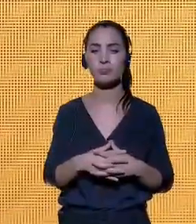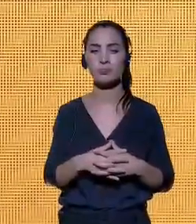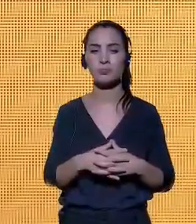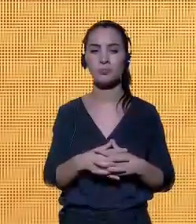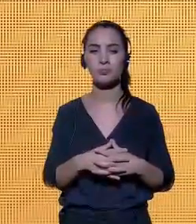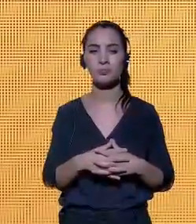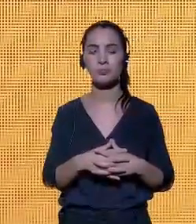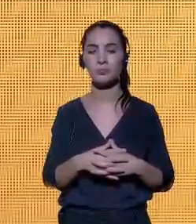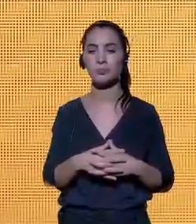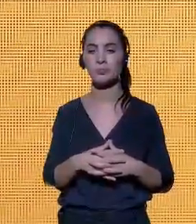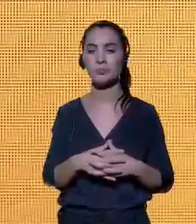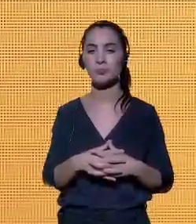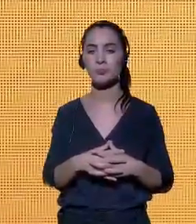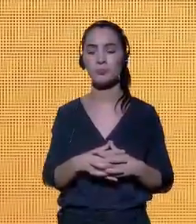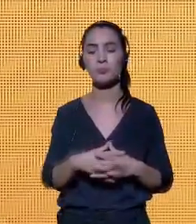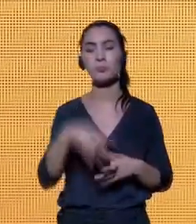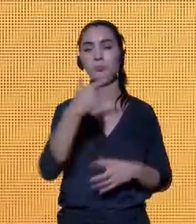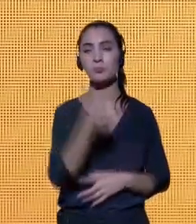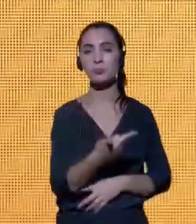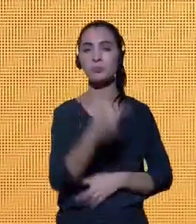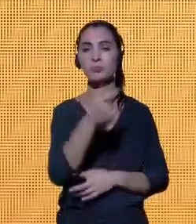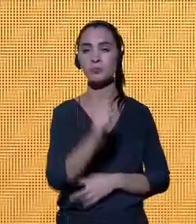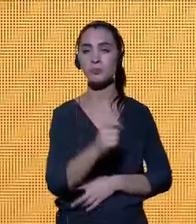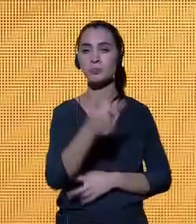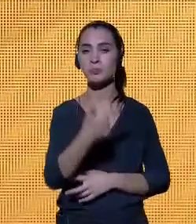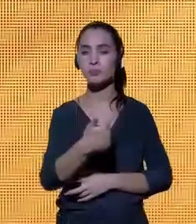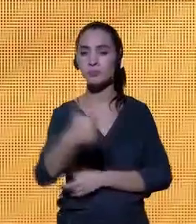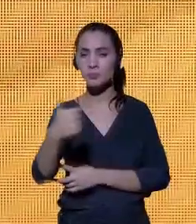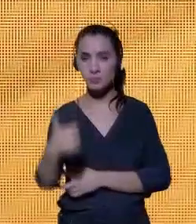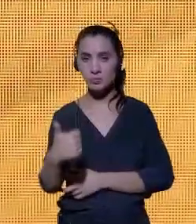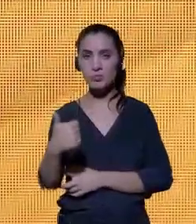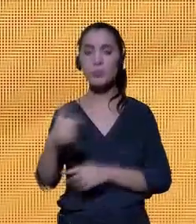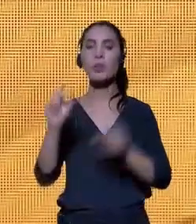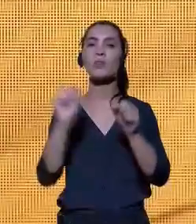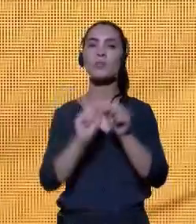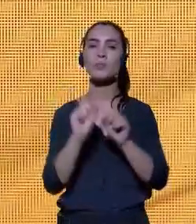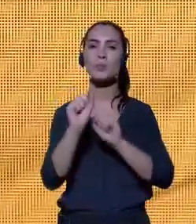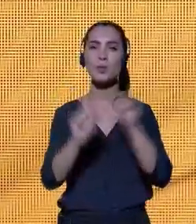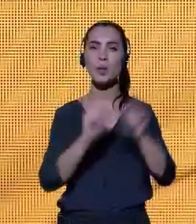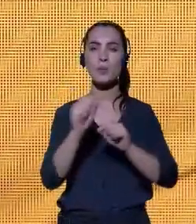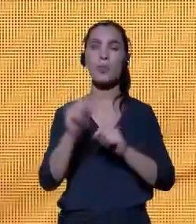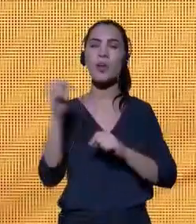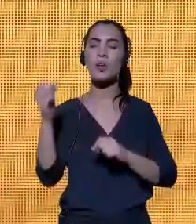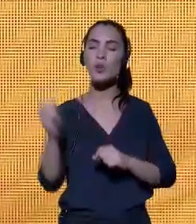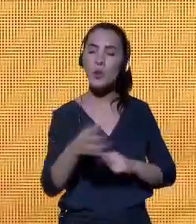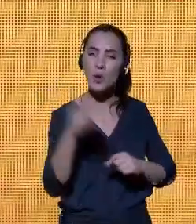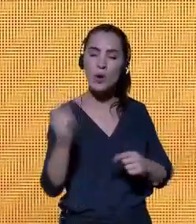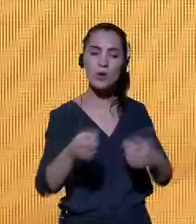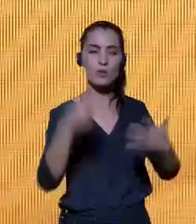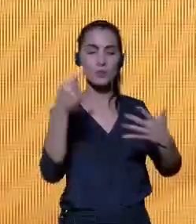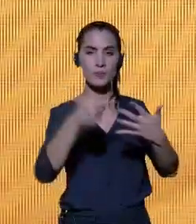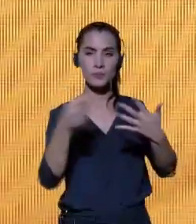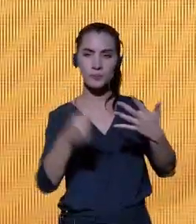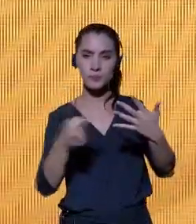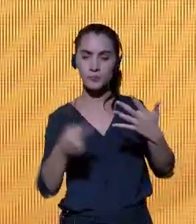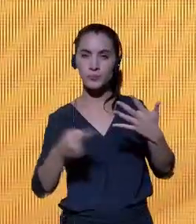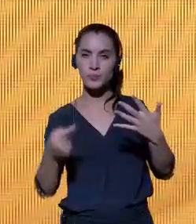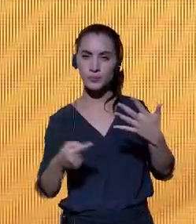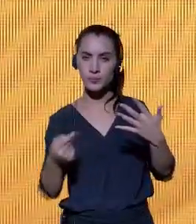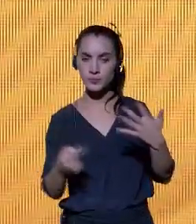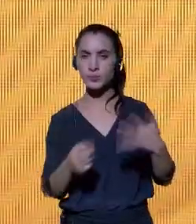de ajuda ao Brasil. Em 2021, nós estabelecemos novos critérios para a COFIEX, que